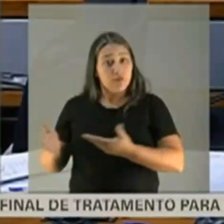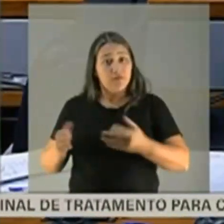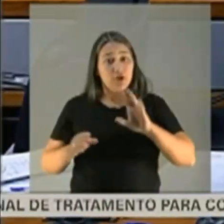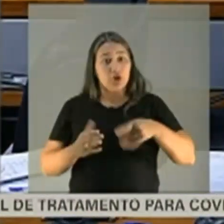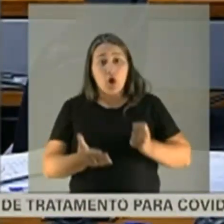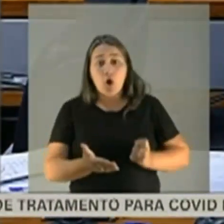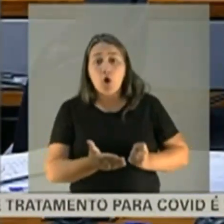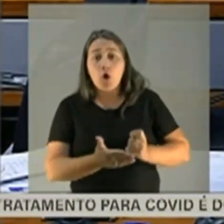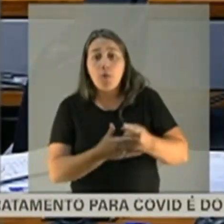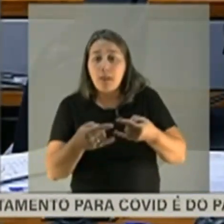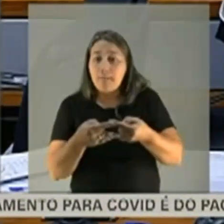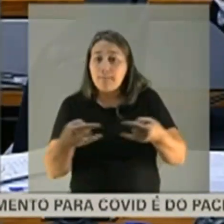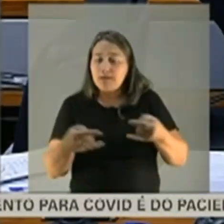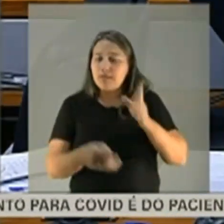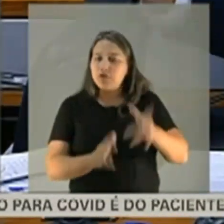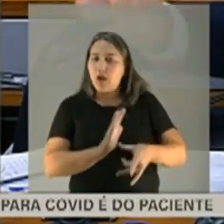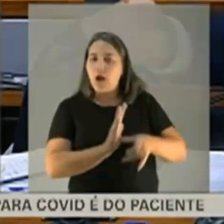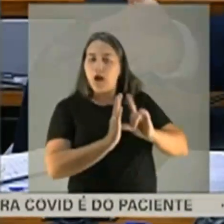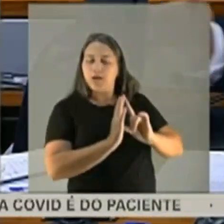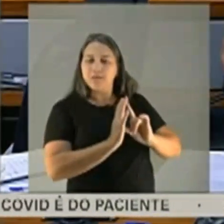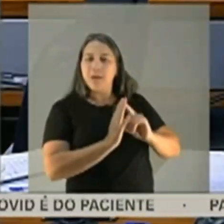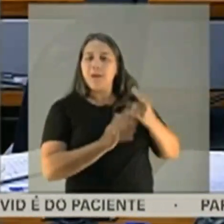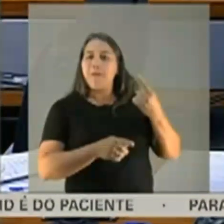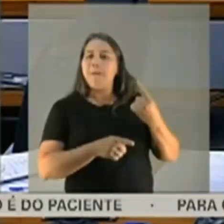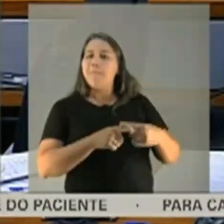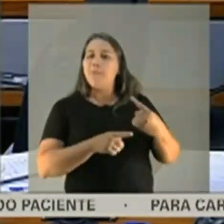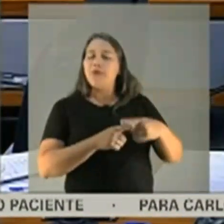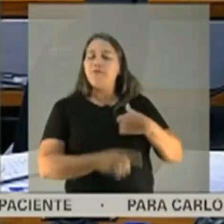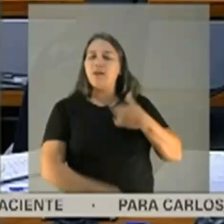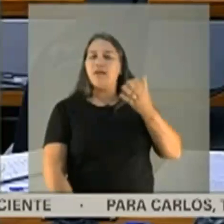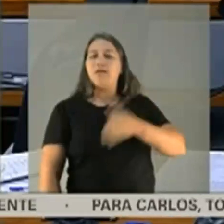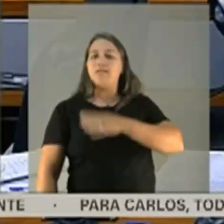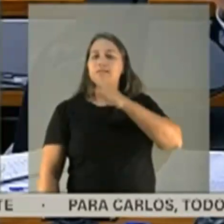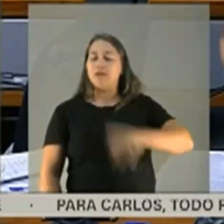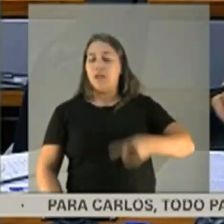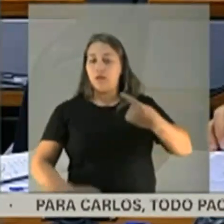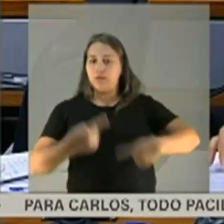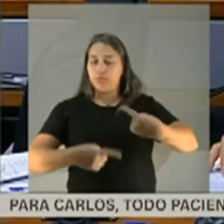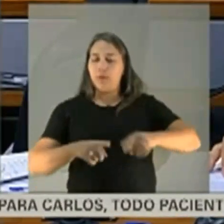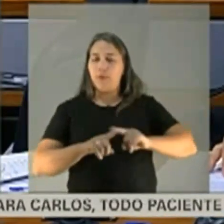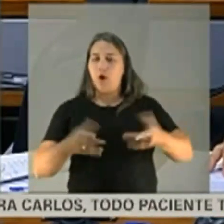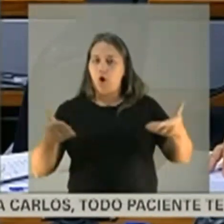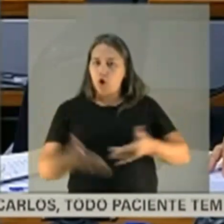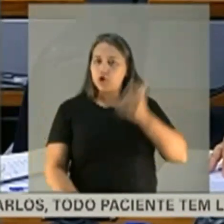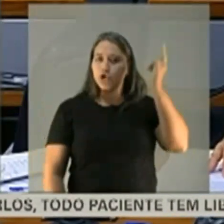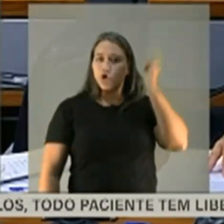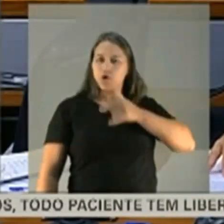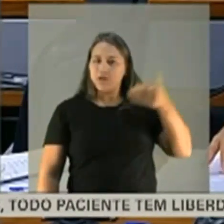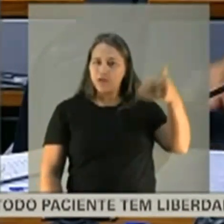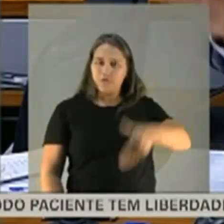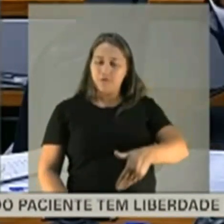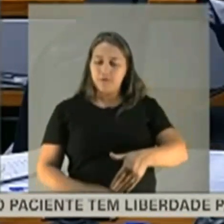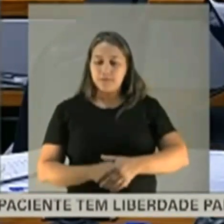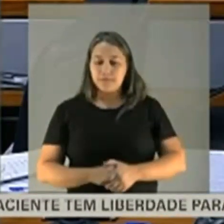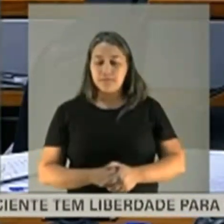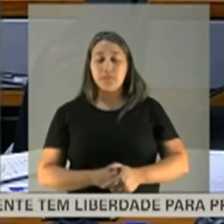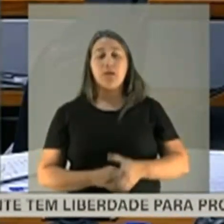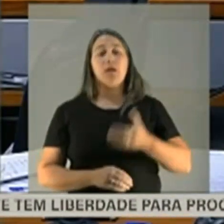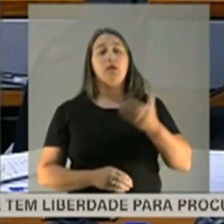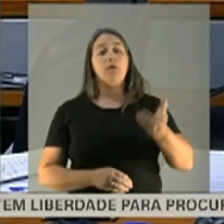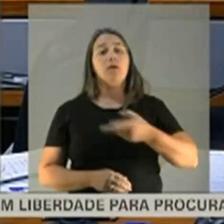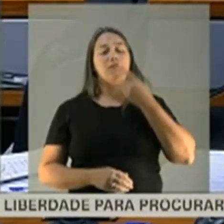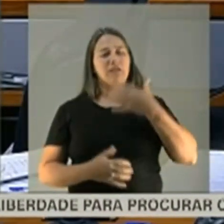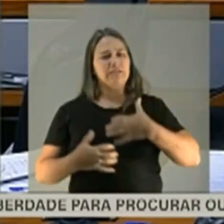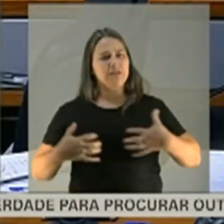passagem anteriormente, né? Porque foi cancelado o debate. Mas hoje, finalmente, vocês conseguiram vir aqui. Eu queria só dizer da